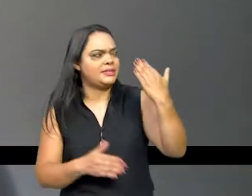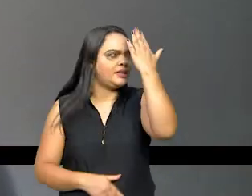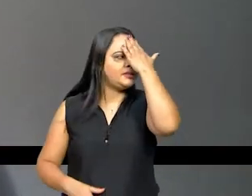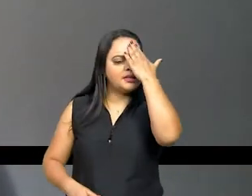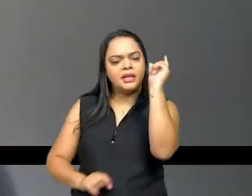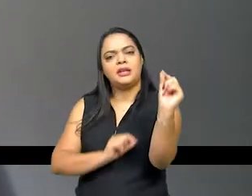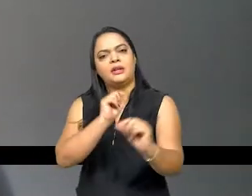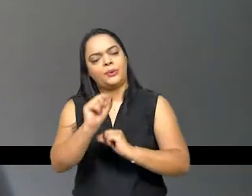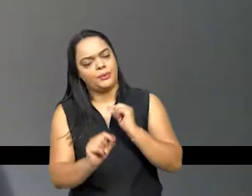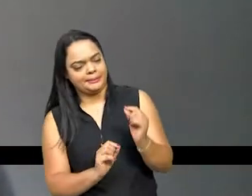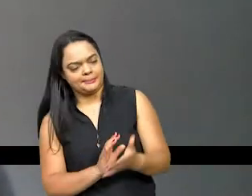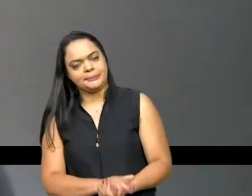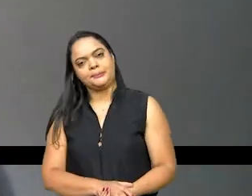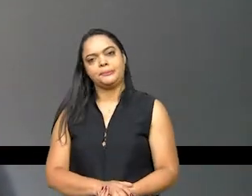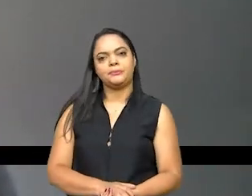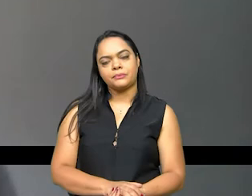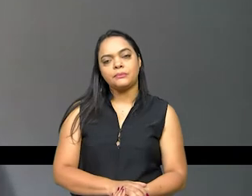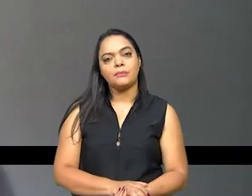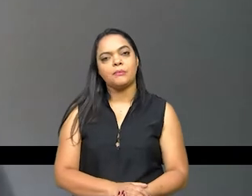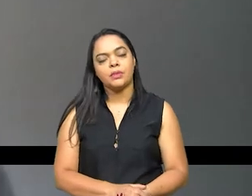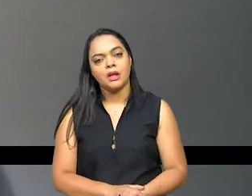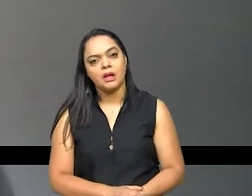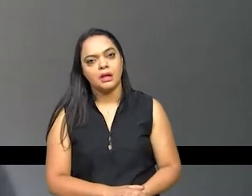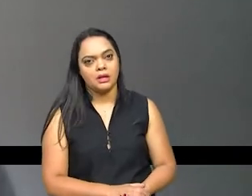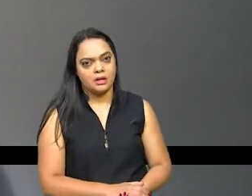compreenderiam que os processos do